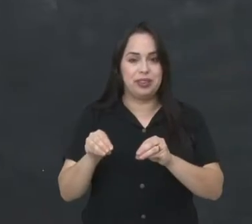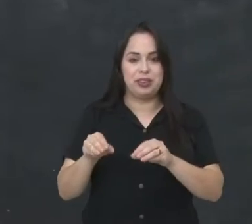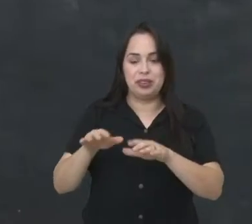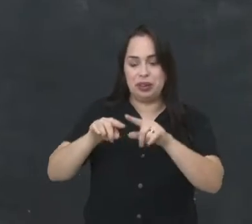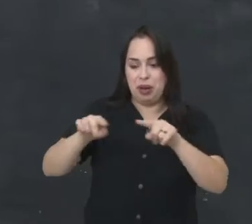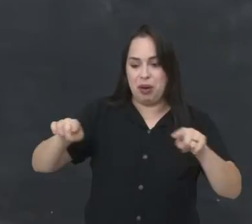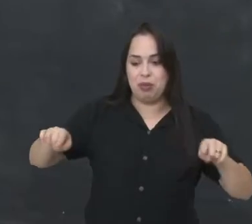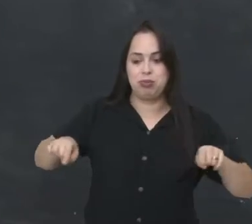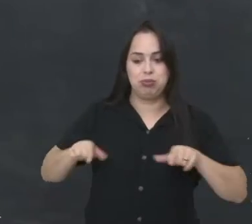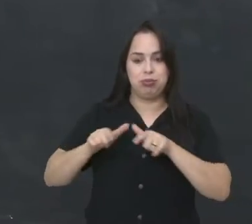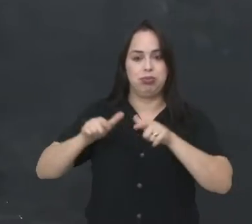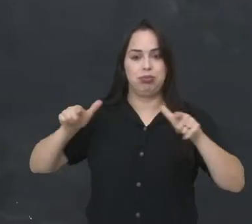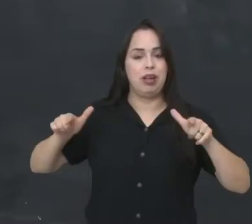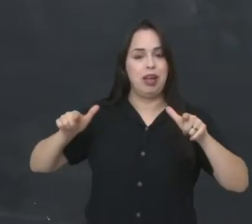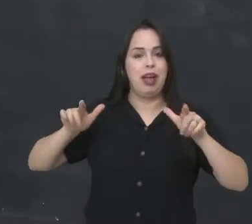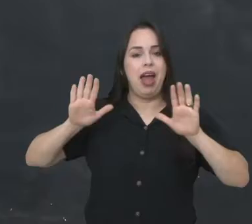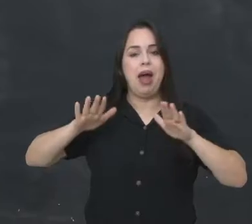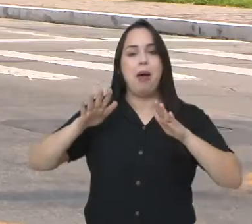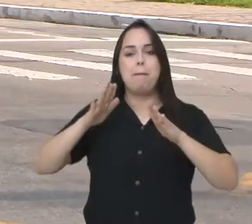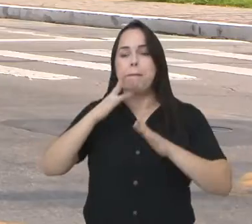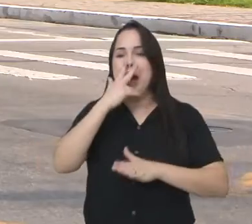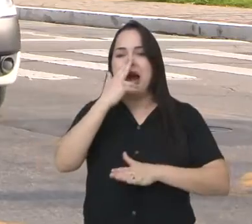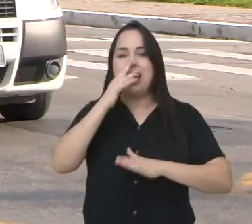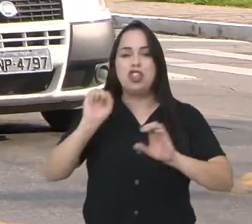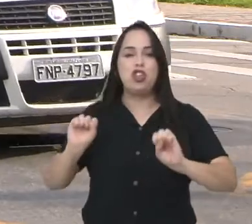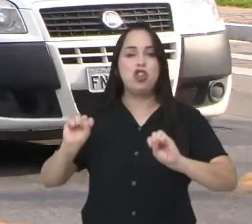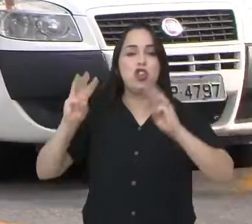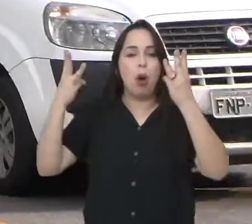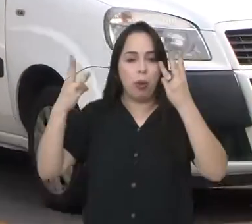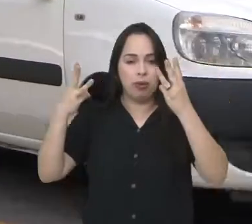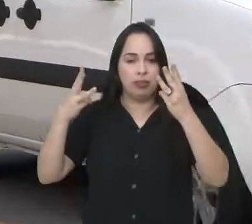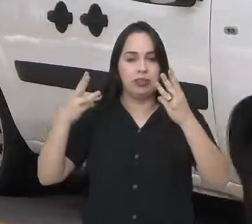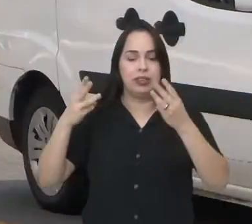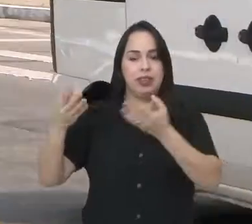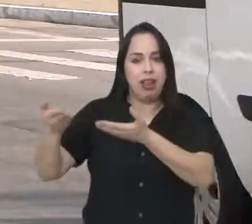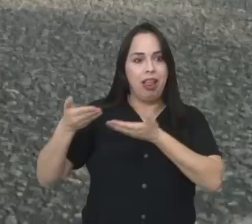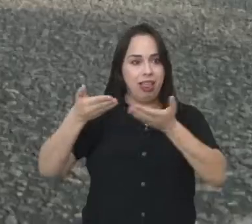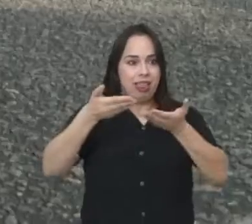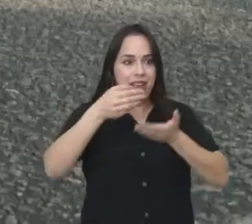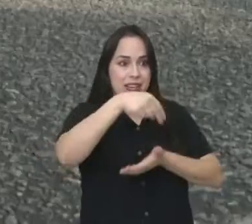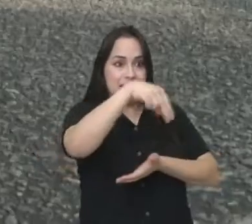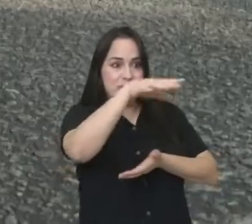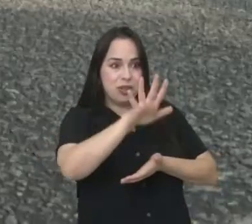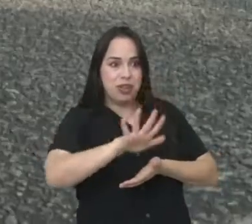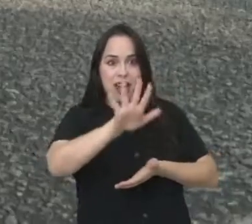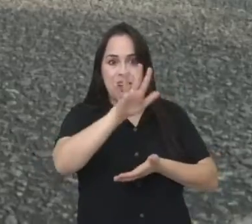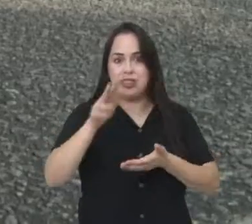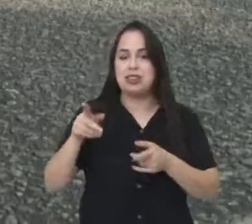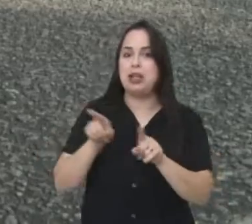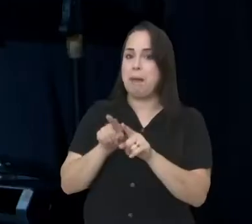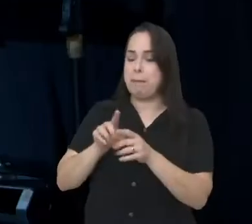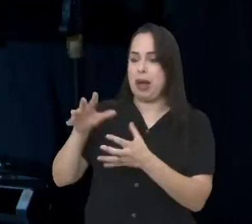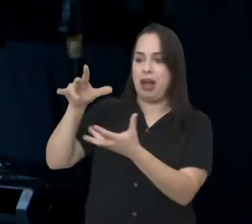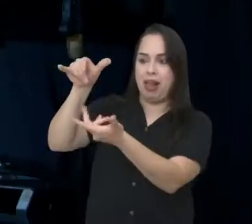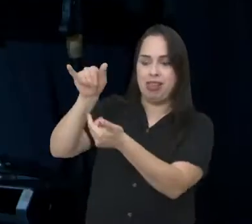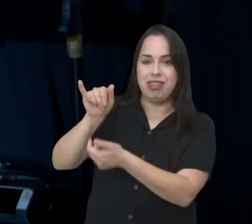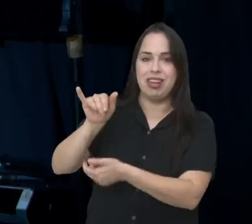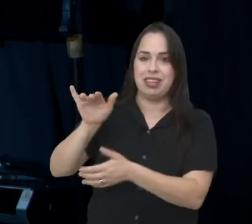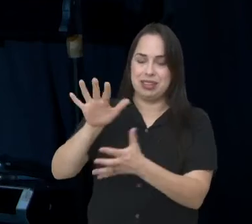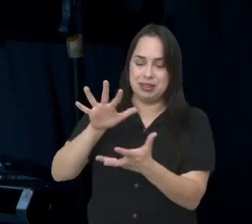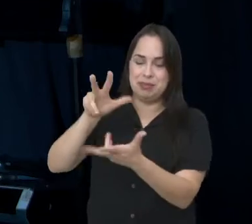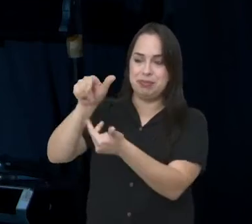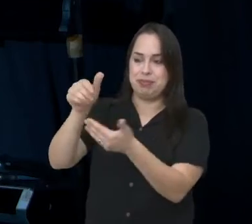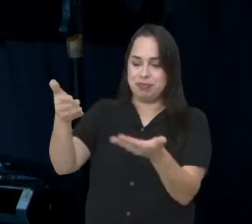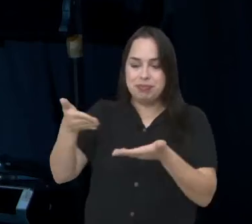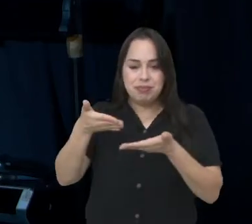mais espaço virou uma casa de shows. É o bairro recebendo artistas nacionais e internacionais. Com a minha família,